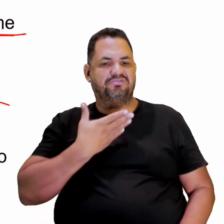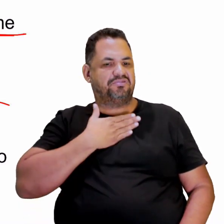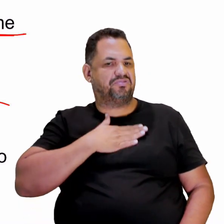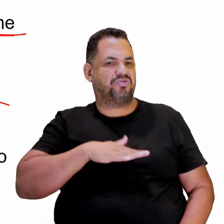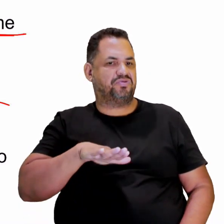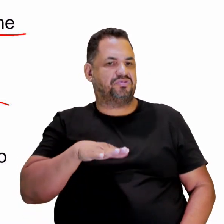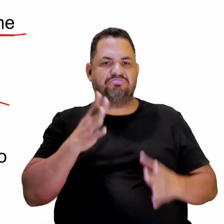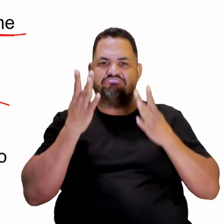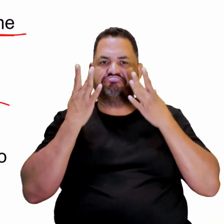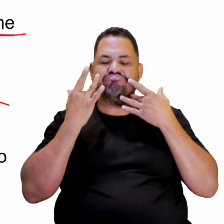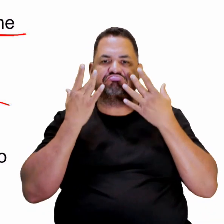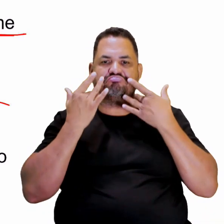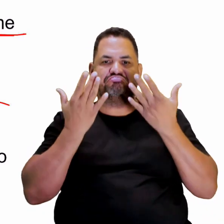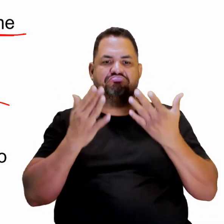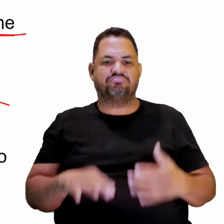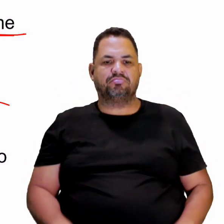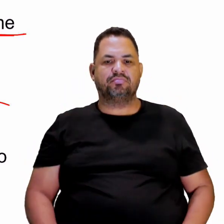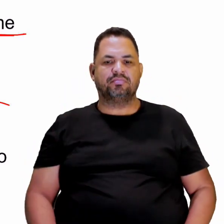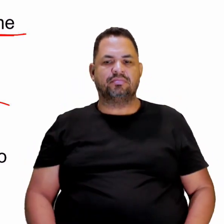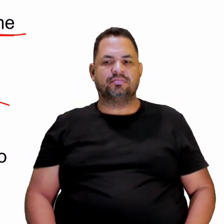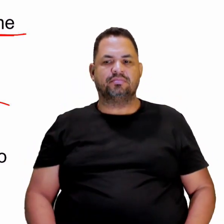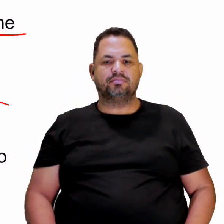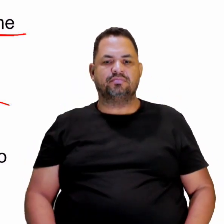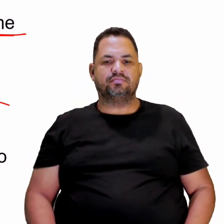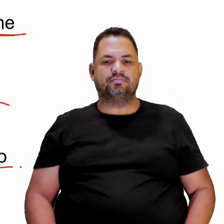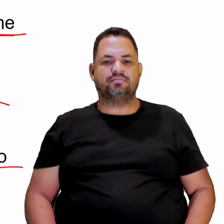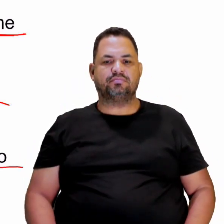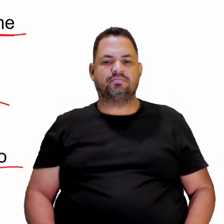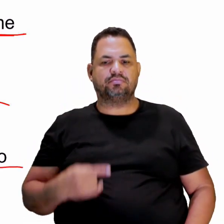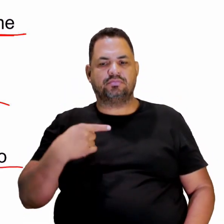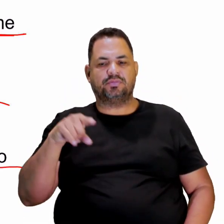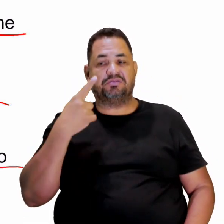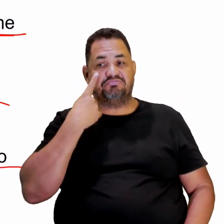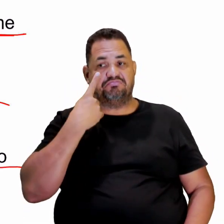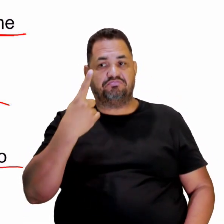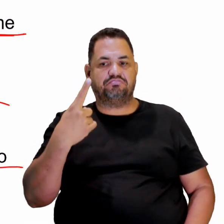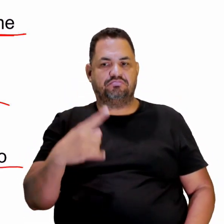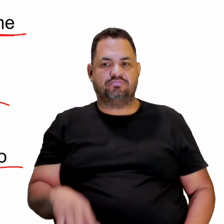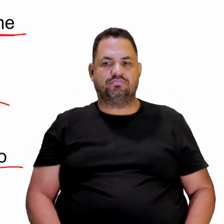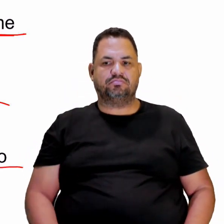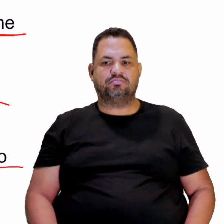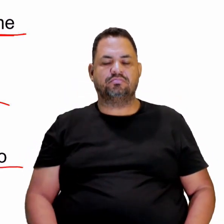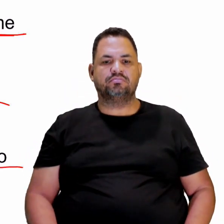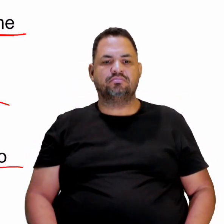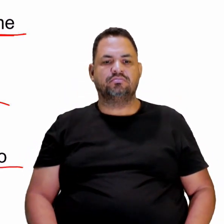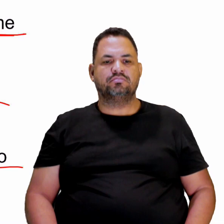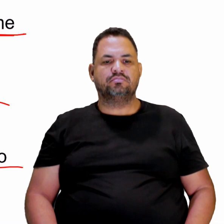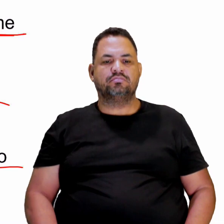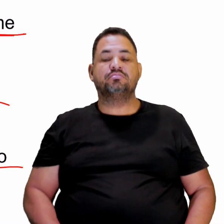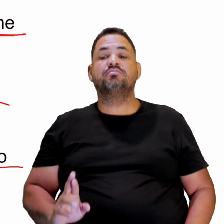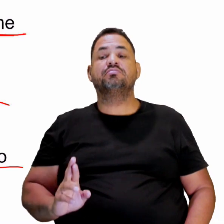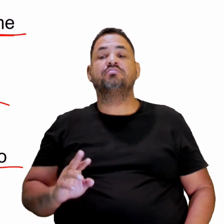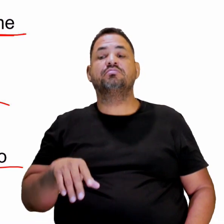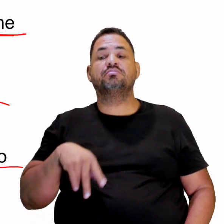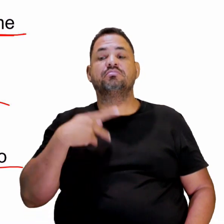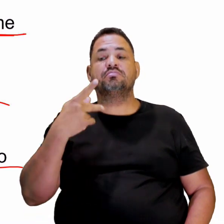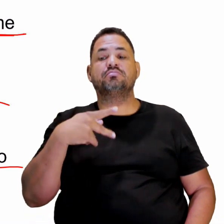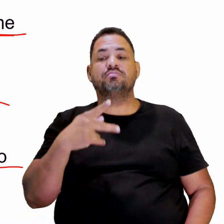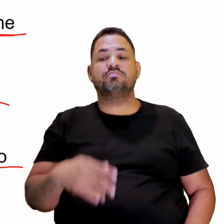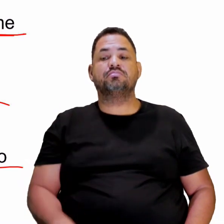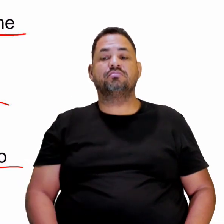peça. We went to see, que nós fomos ver. Então a gente está falando de quê? A gente